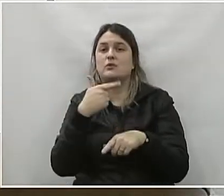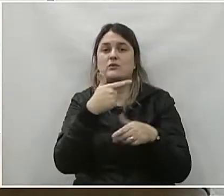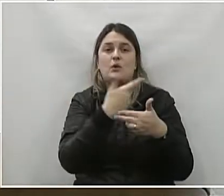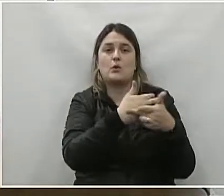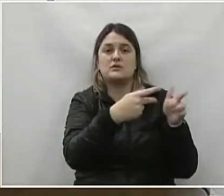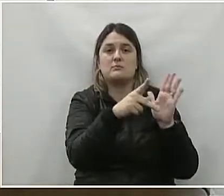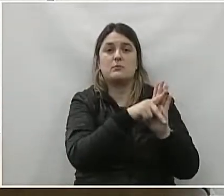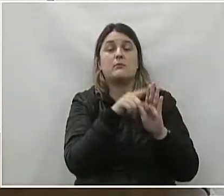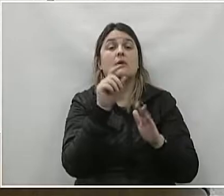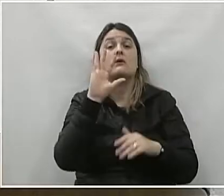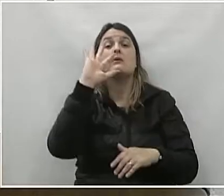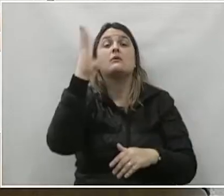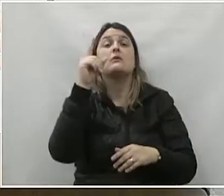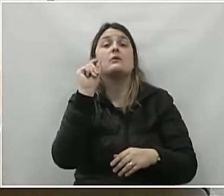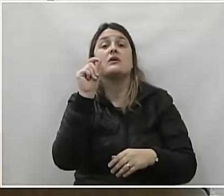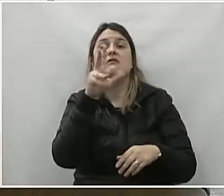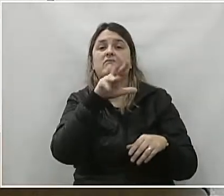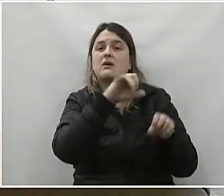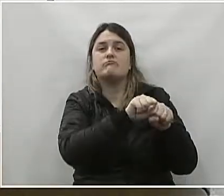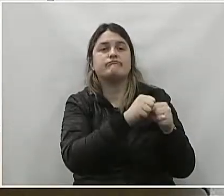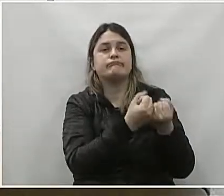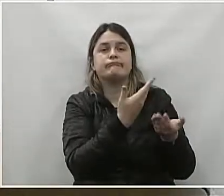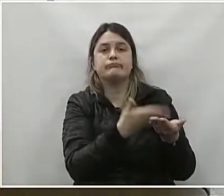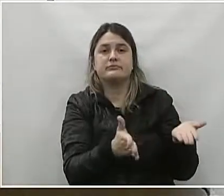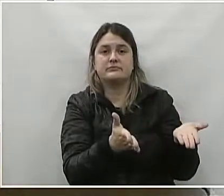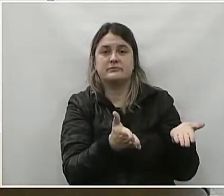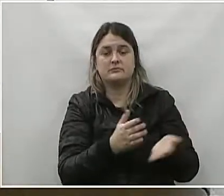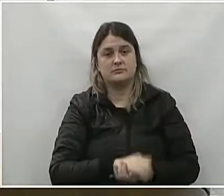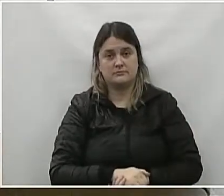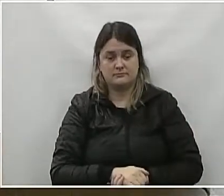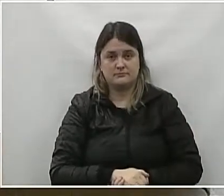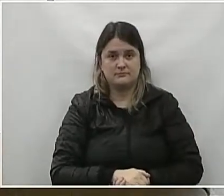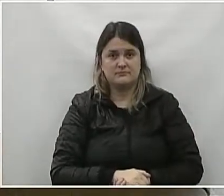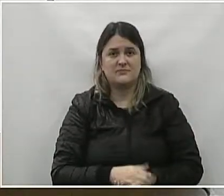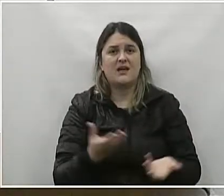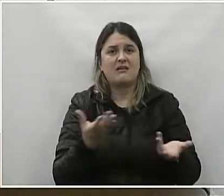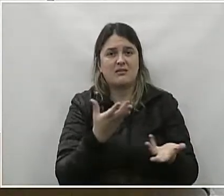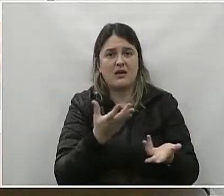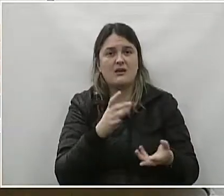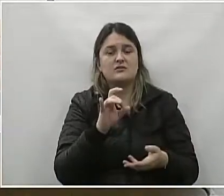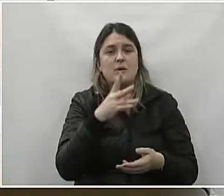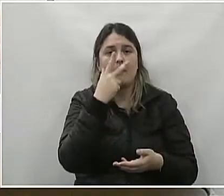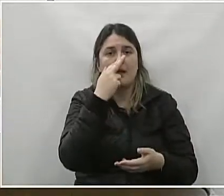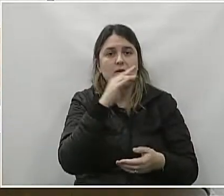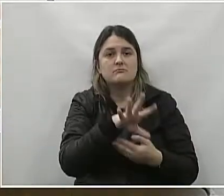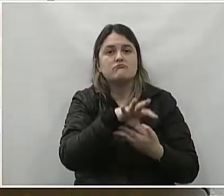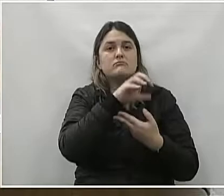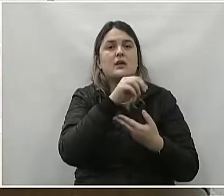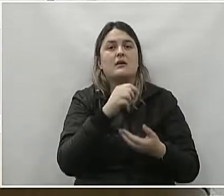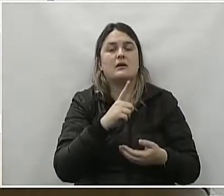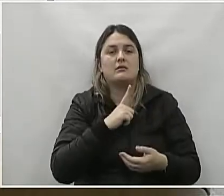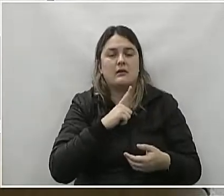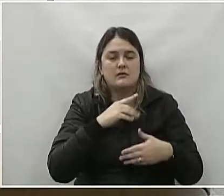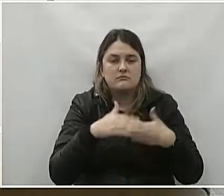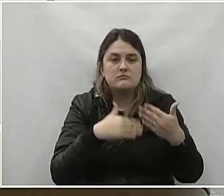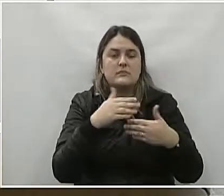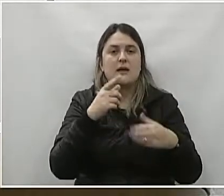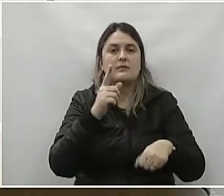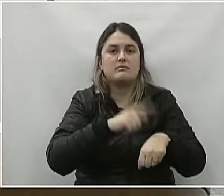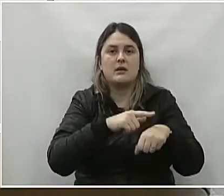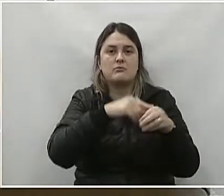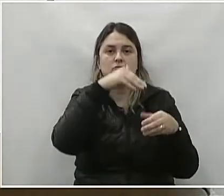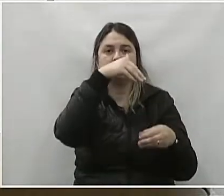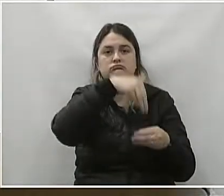patrimônio, e vai acontecer o quê? Vai quebrar. Eles só querem respirar para as